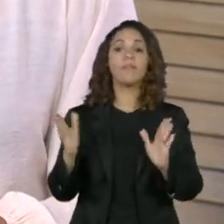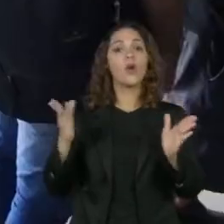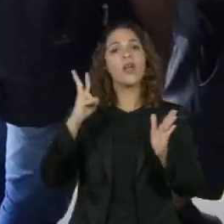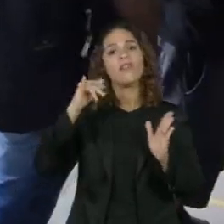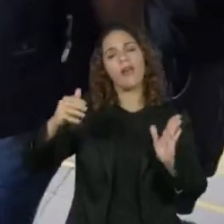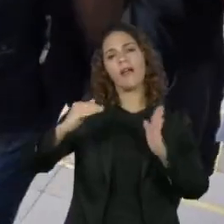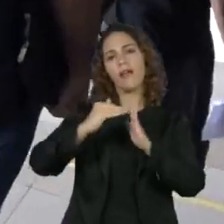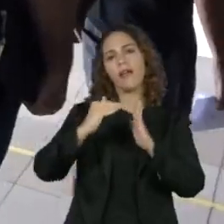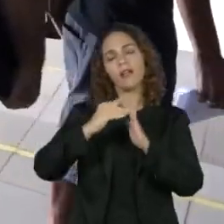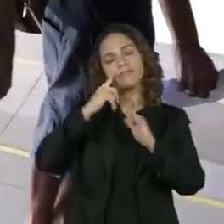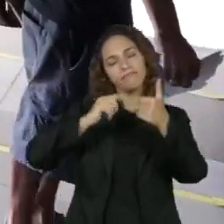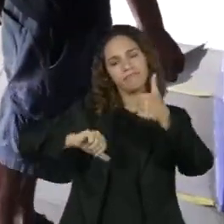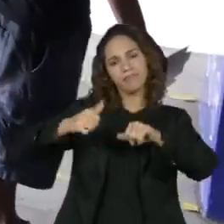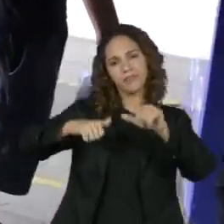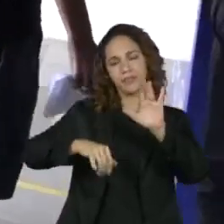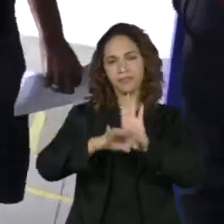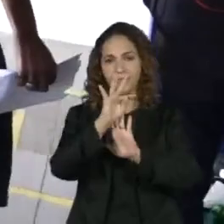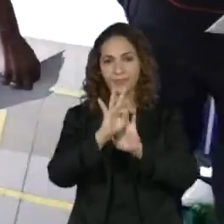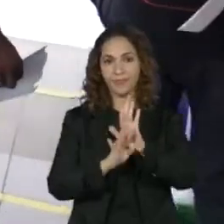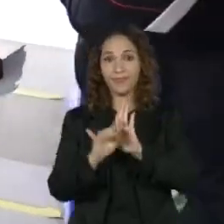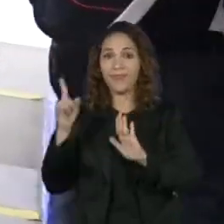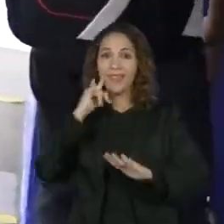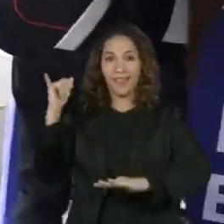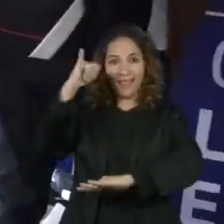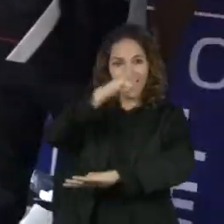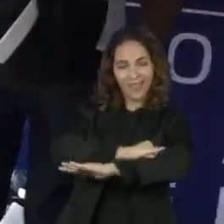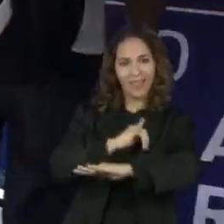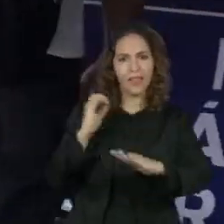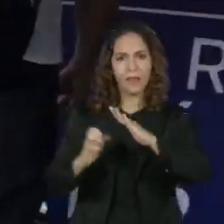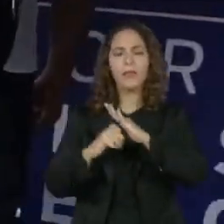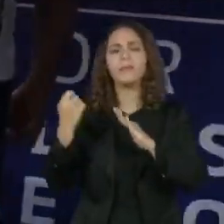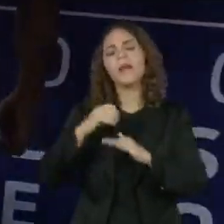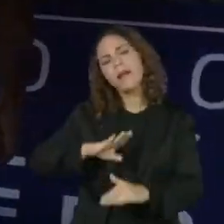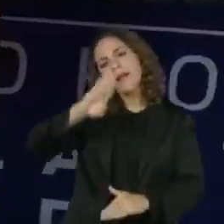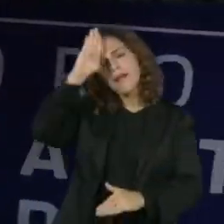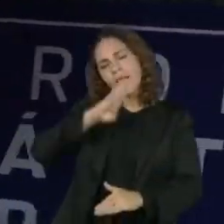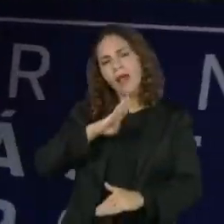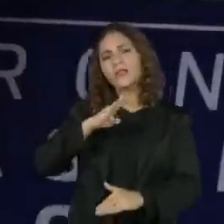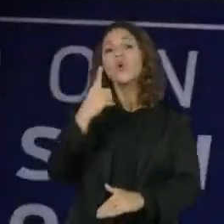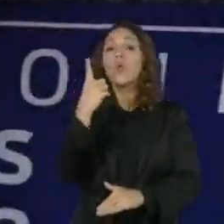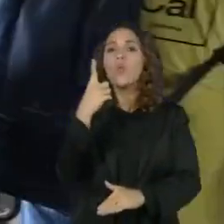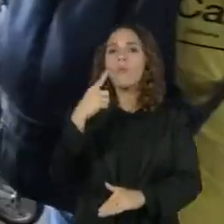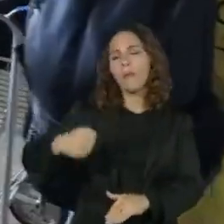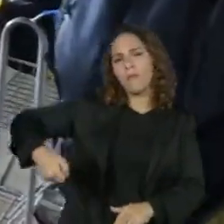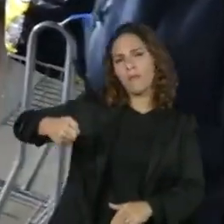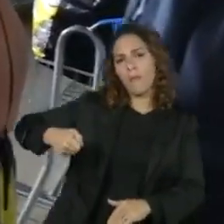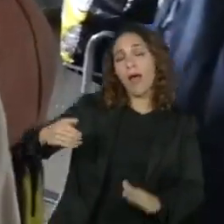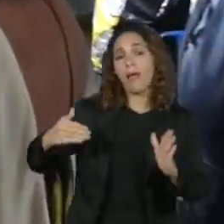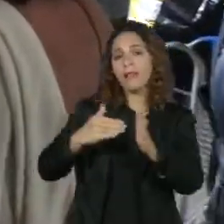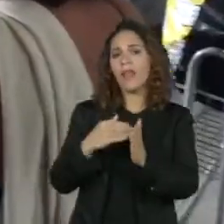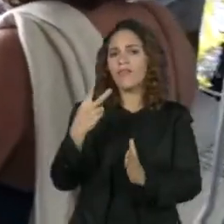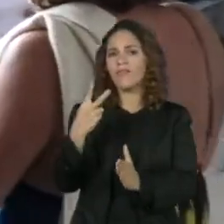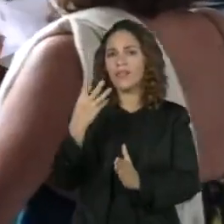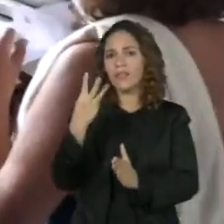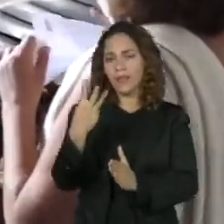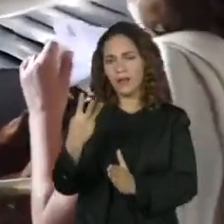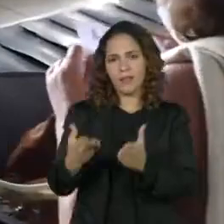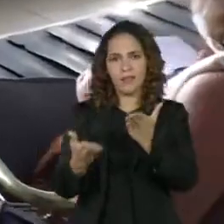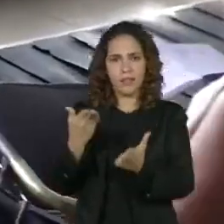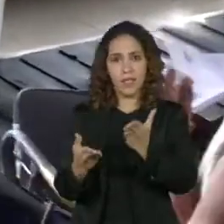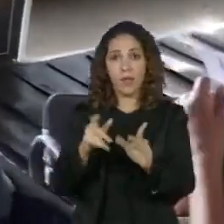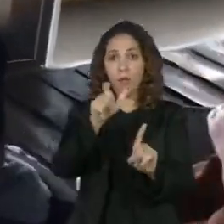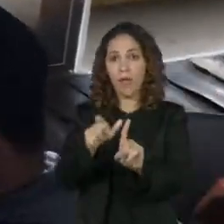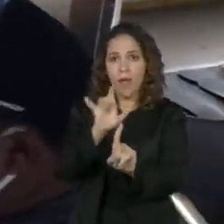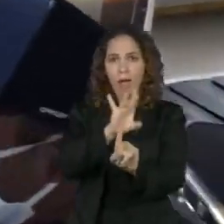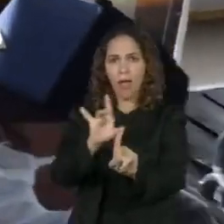Senado. Pelo texto, as empresas aéreas terão de retomar a gratuidade do despacho de uma bagagem de até 23 quilos por passageiro em